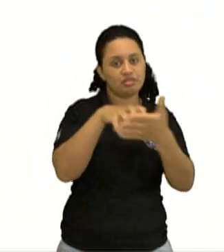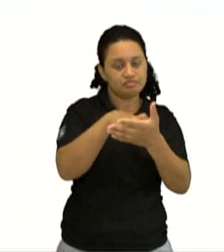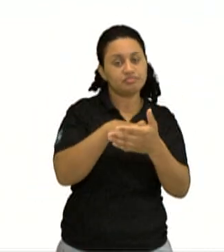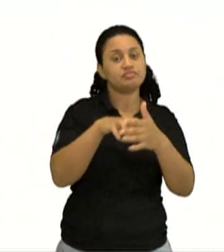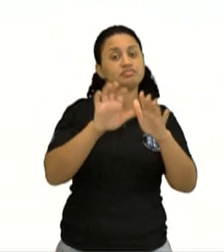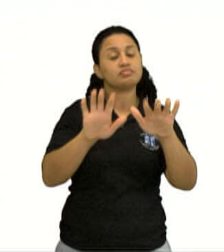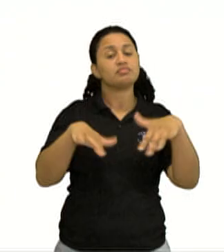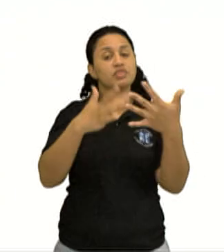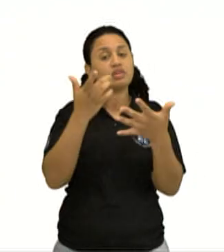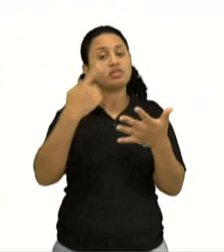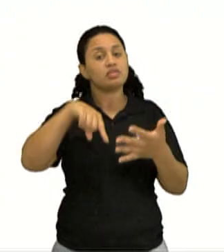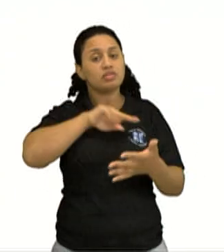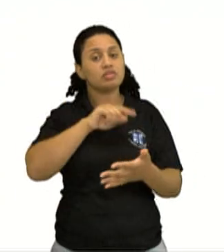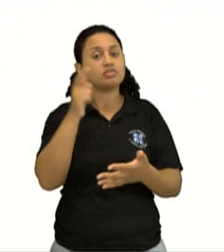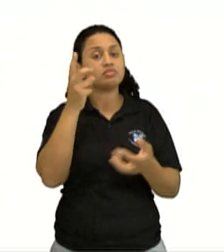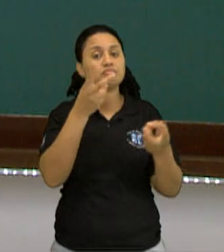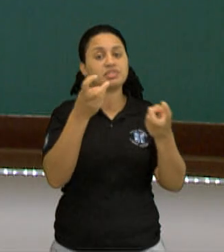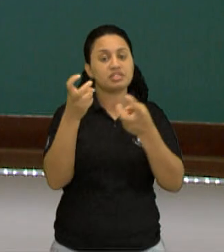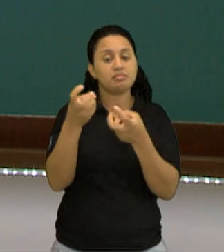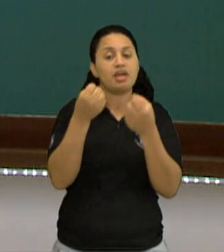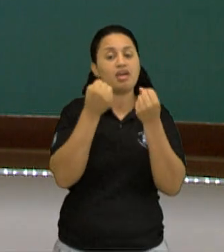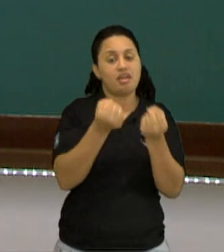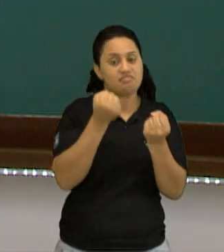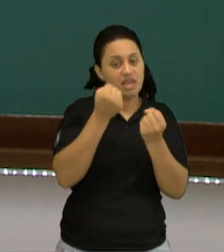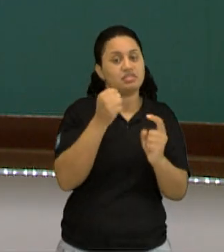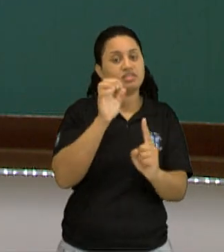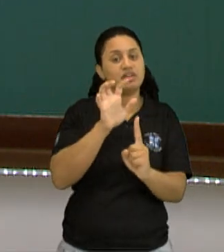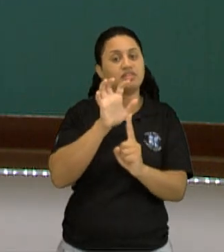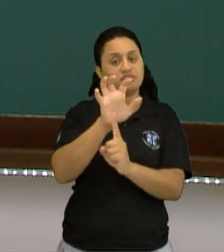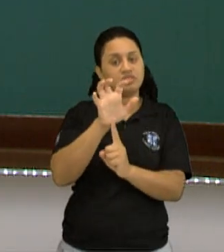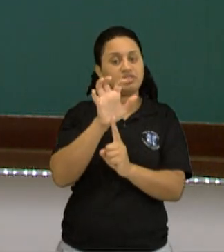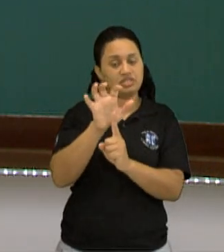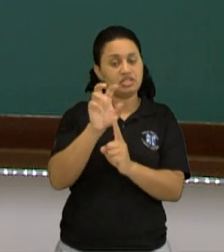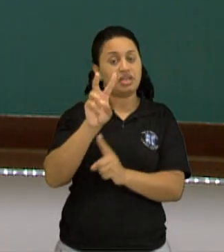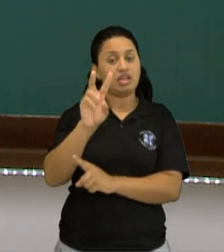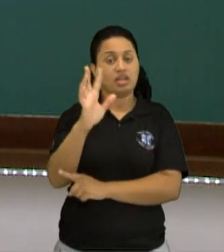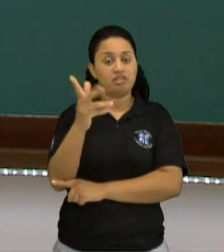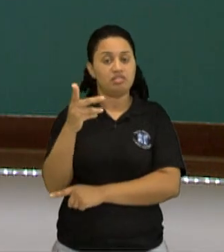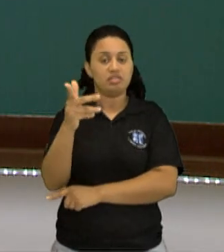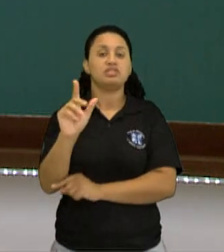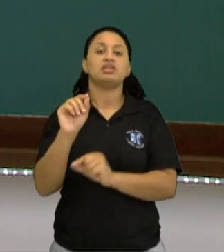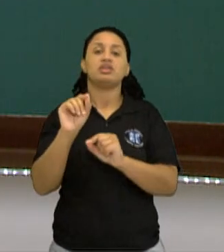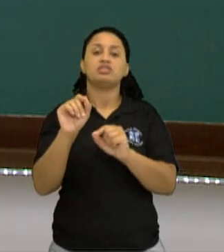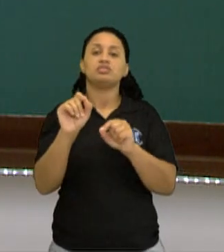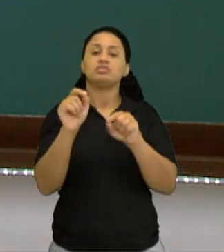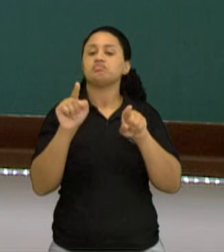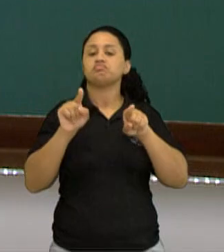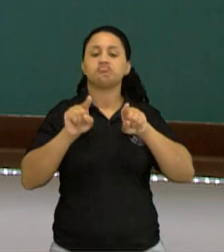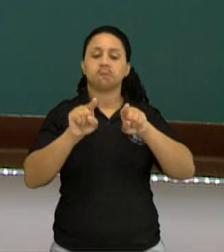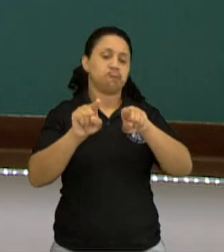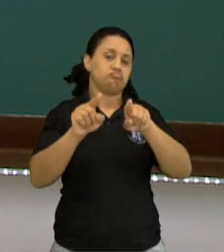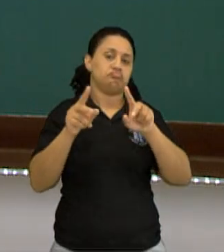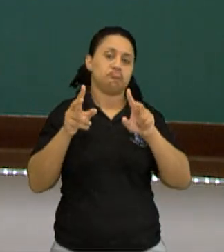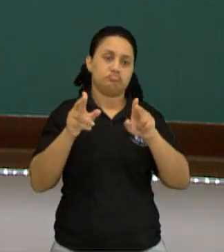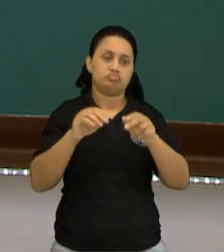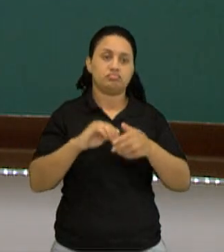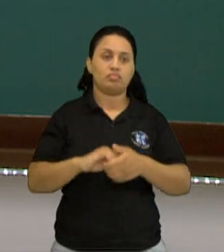gente percebe que a massa está influenciando aqui e a velocidade, nesse caso, foi o fator que foi igual para os dois.